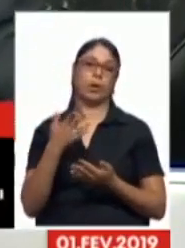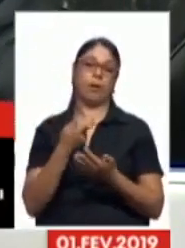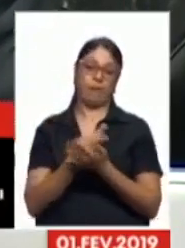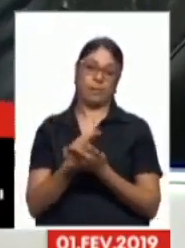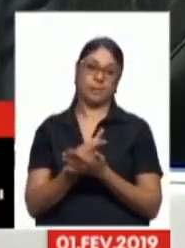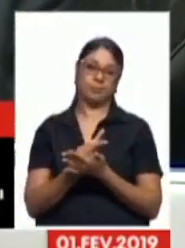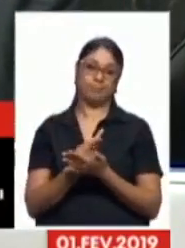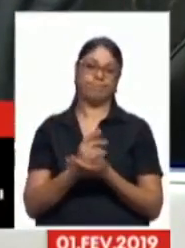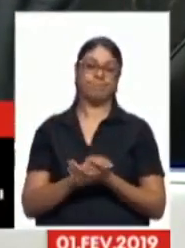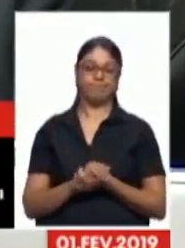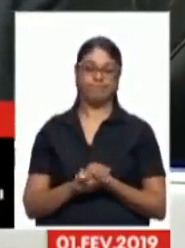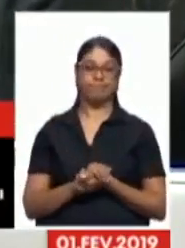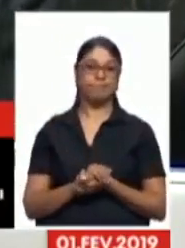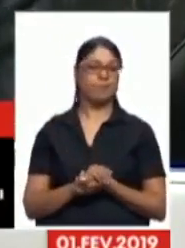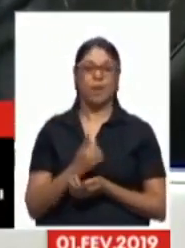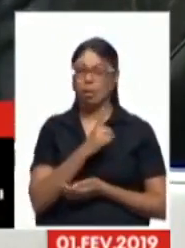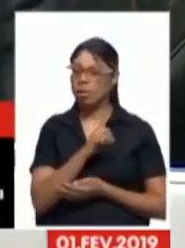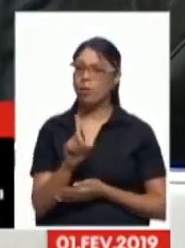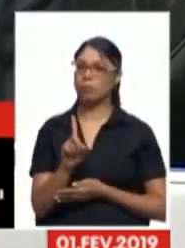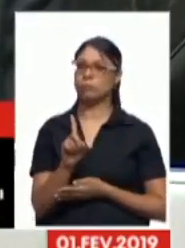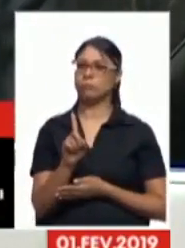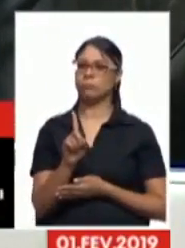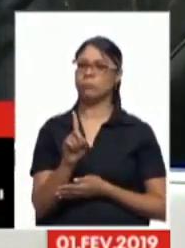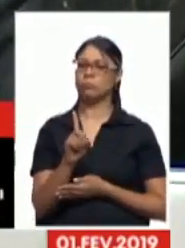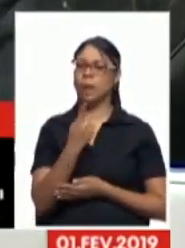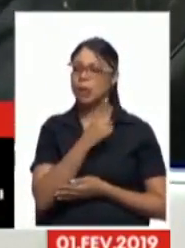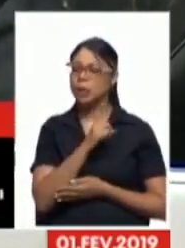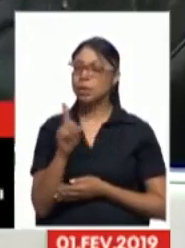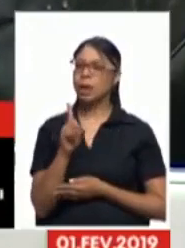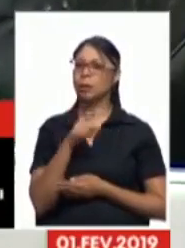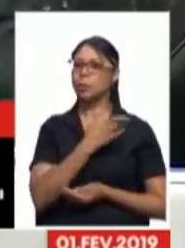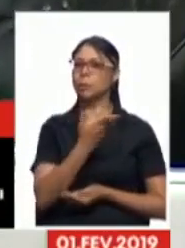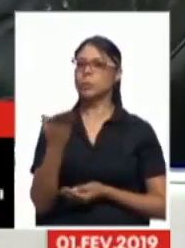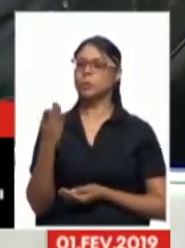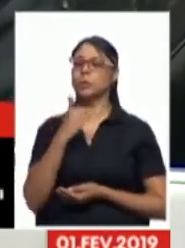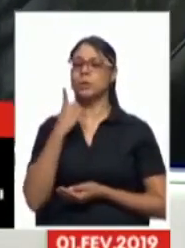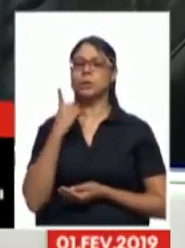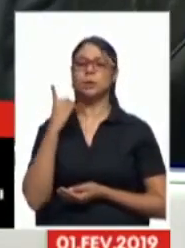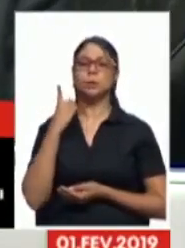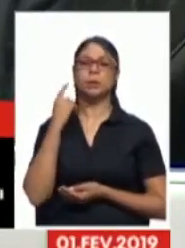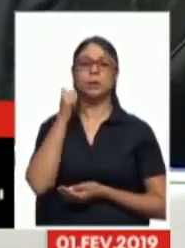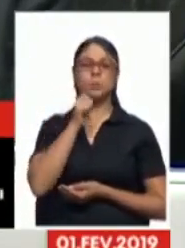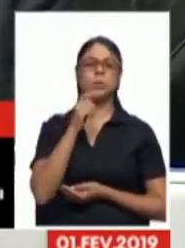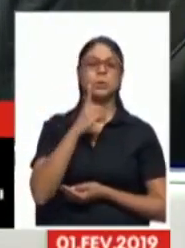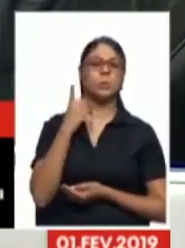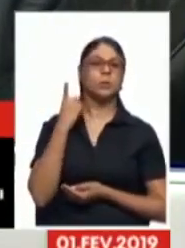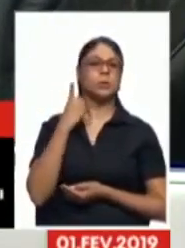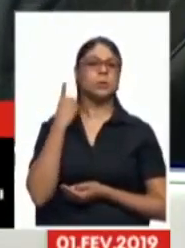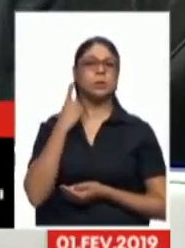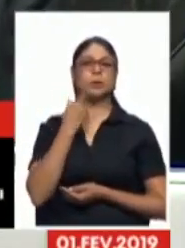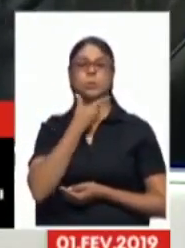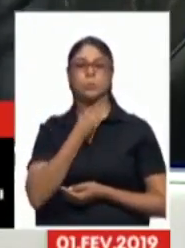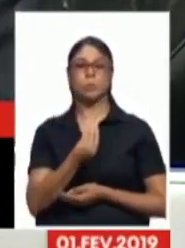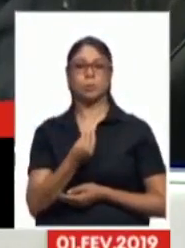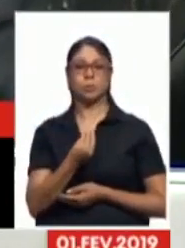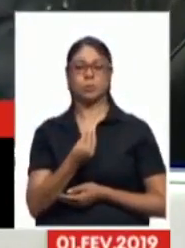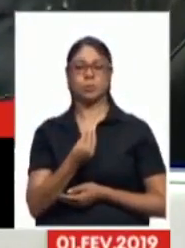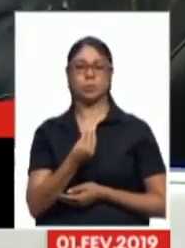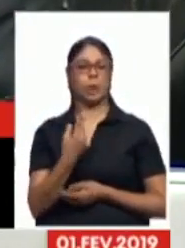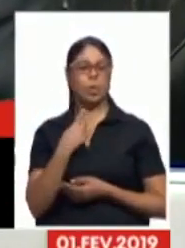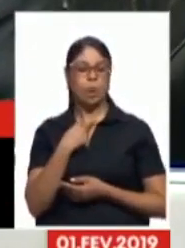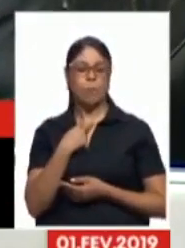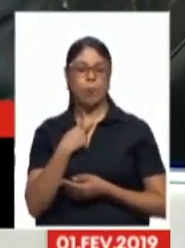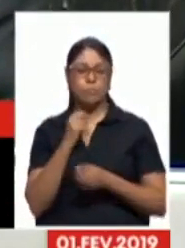senhoras deputadas e senhores deputados, não podemos esmurecer, dificuldades não podem imobilizar essa